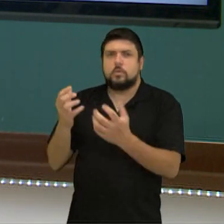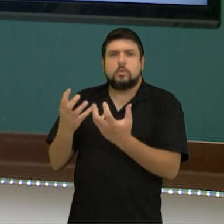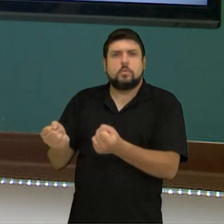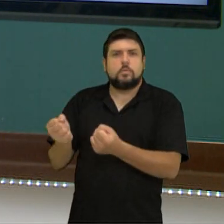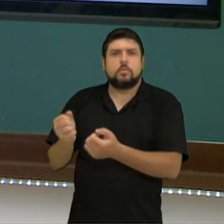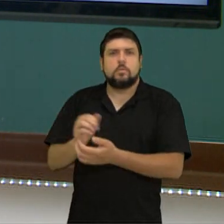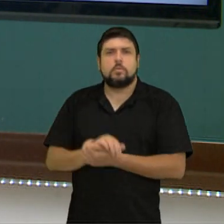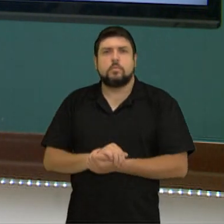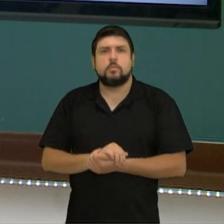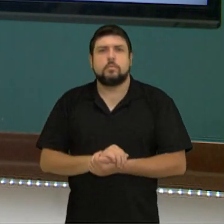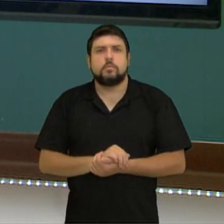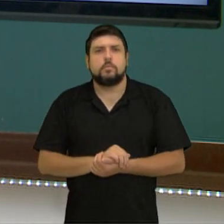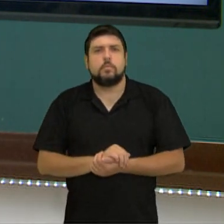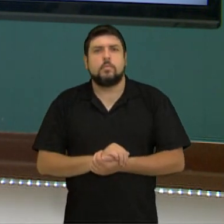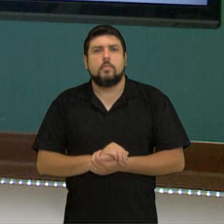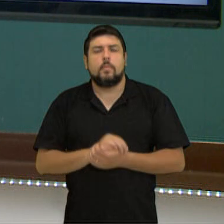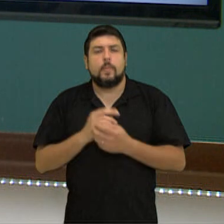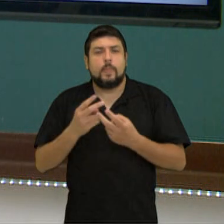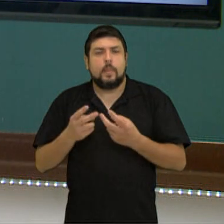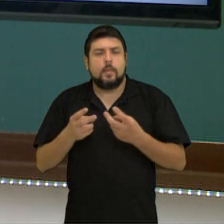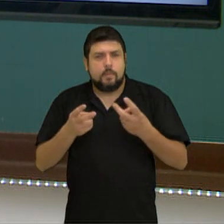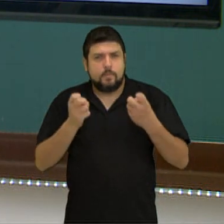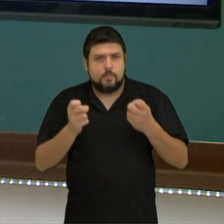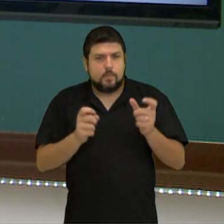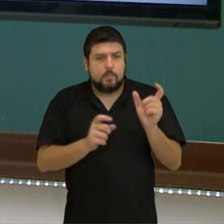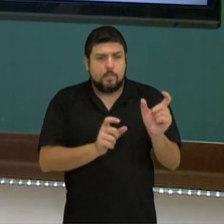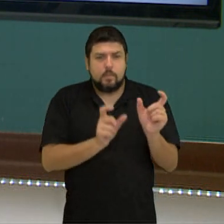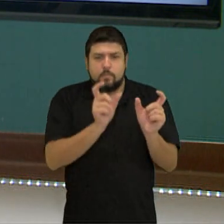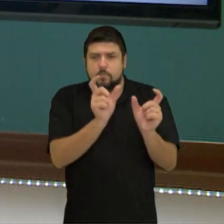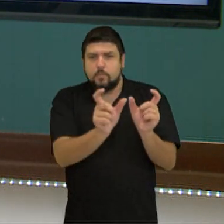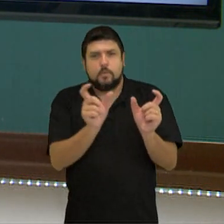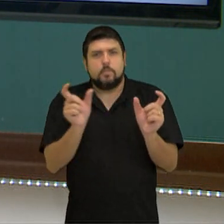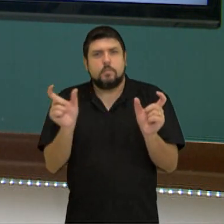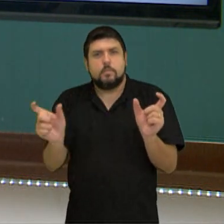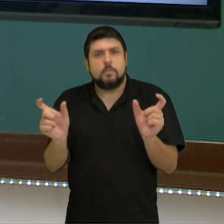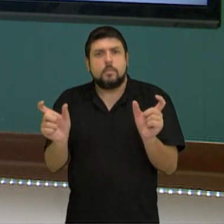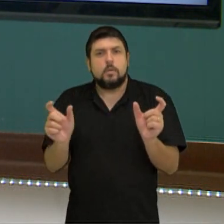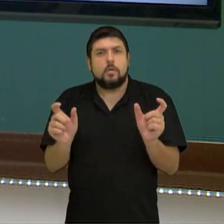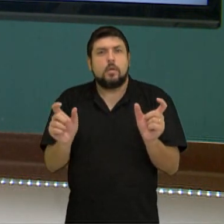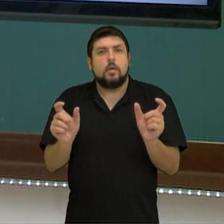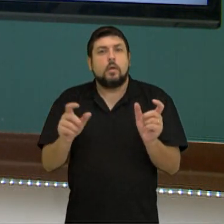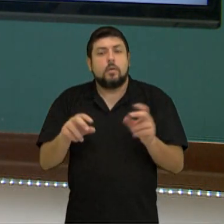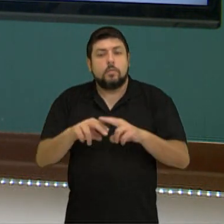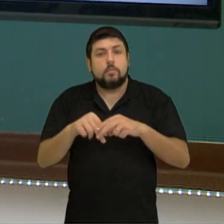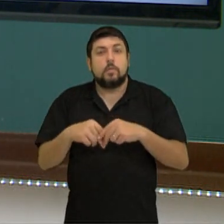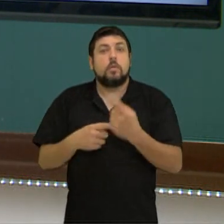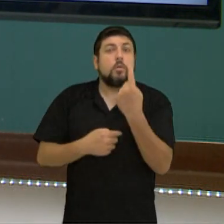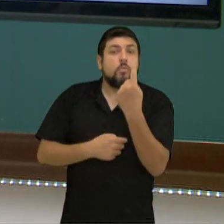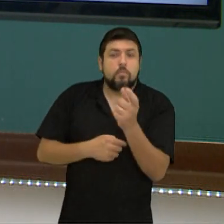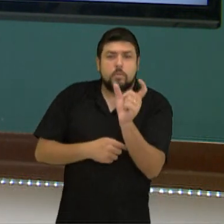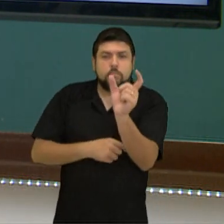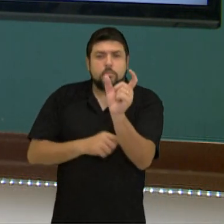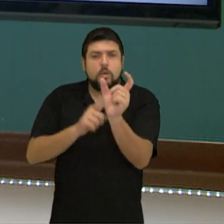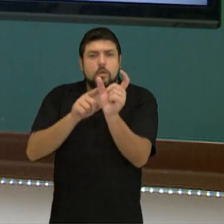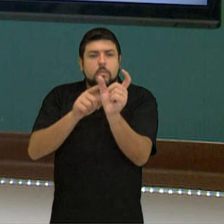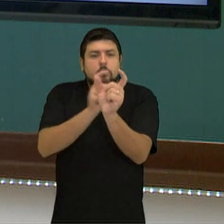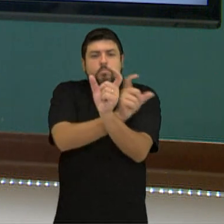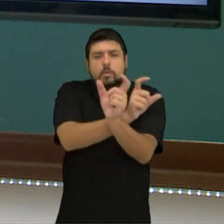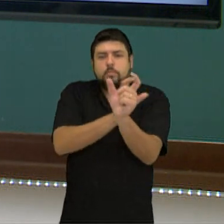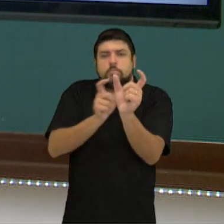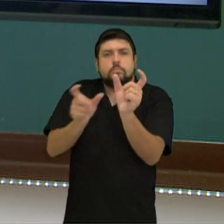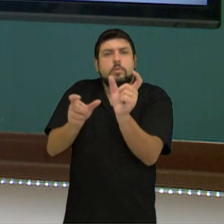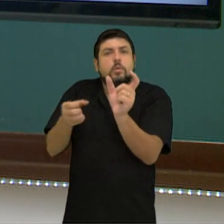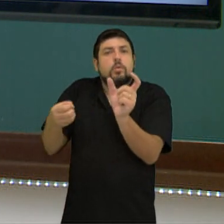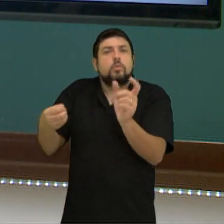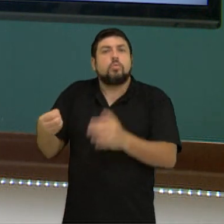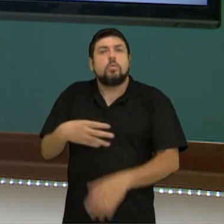gente, 3 palavras a gente acaba aprendendo através de uma só. Beleza? Então, de novo,